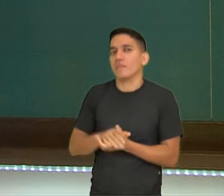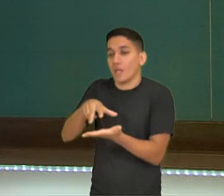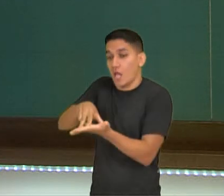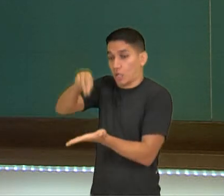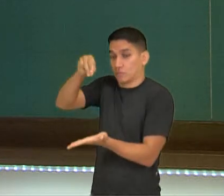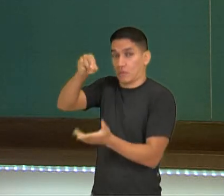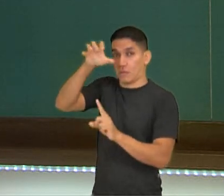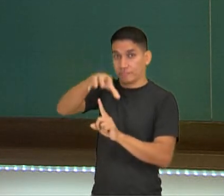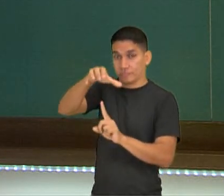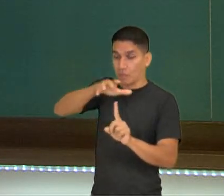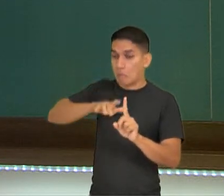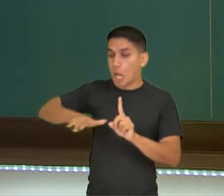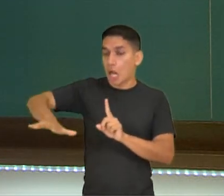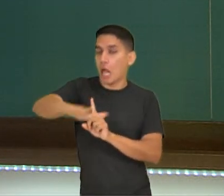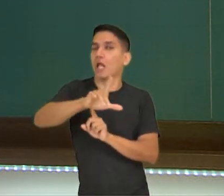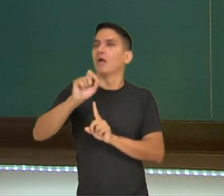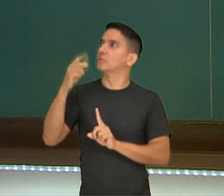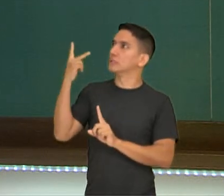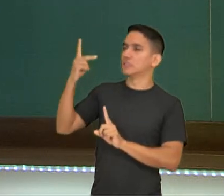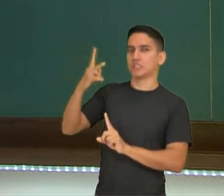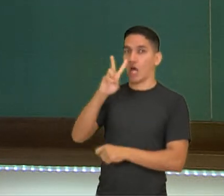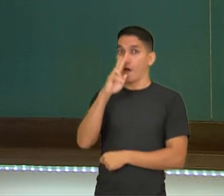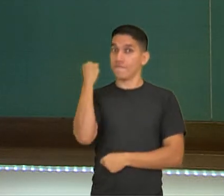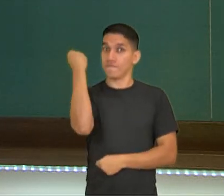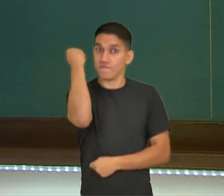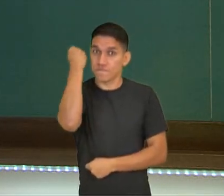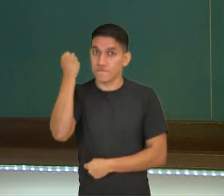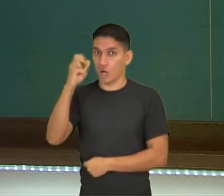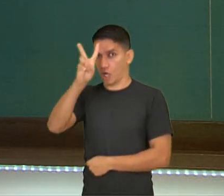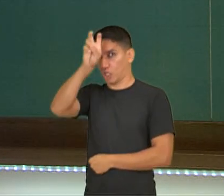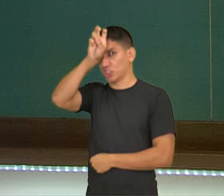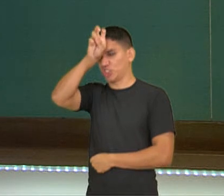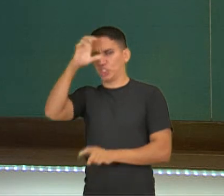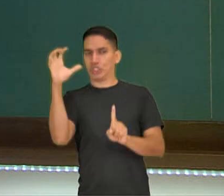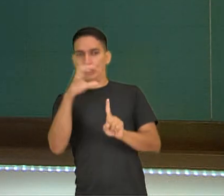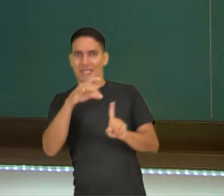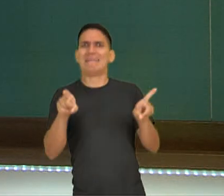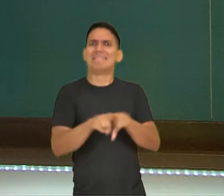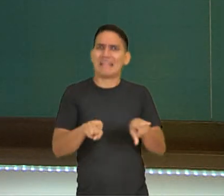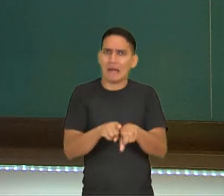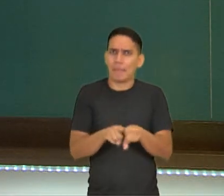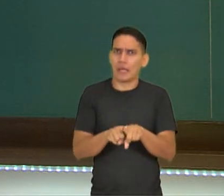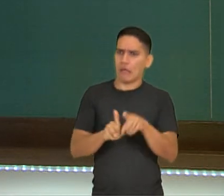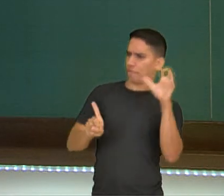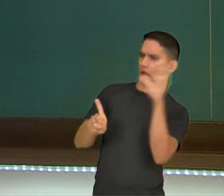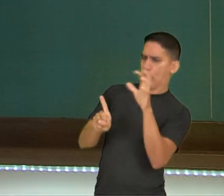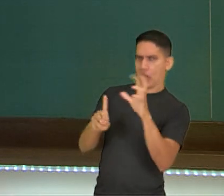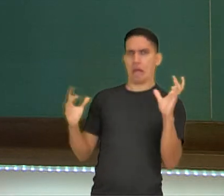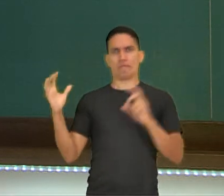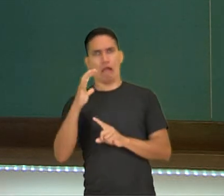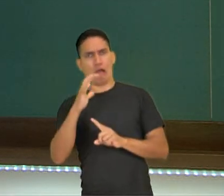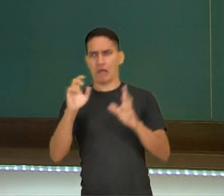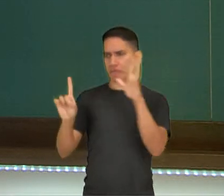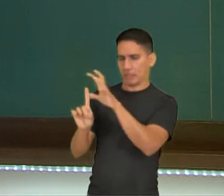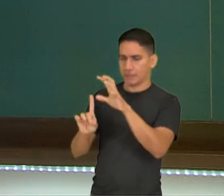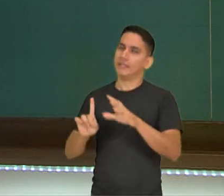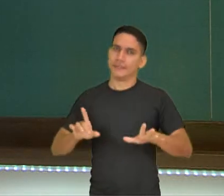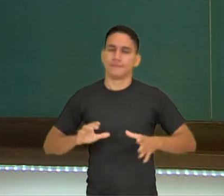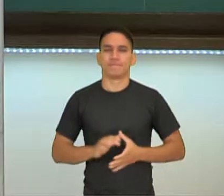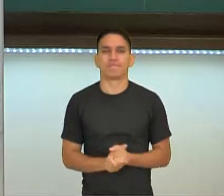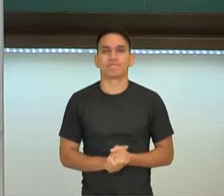ou Reino Kush, apesar da sua forte influência egípcia e vice-versa, né, como diriam as pérolas do